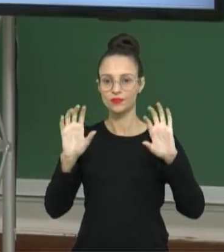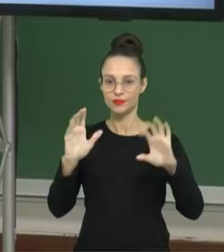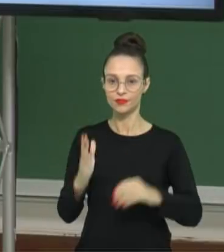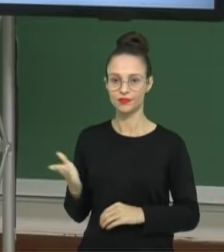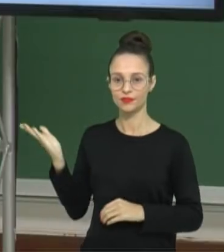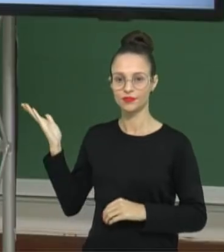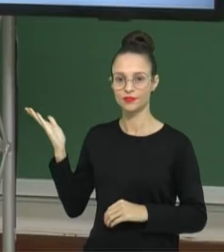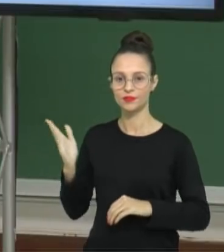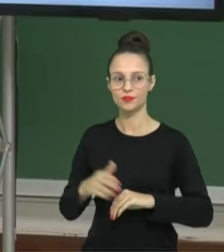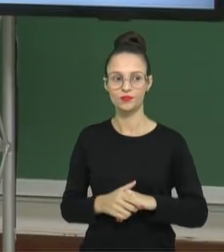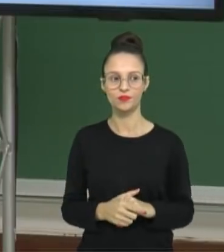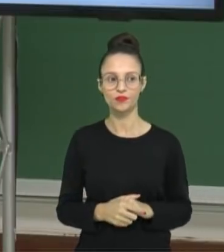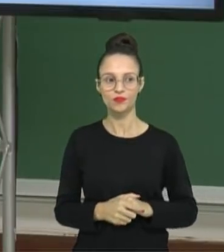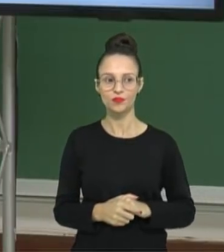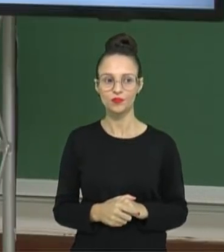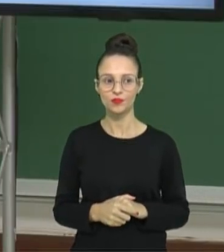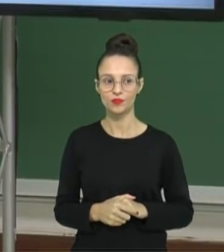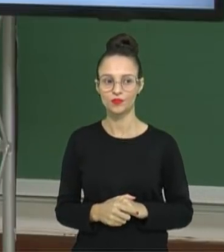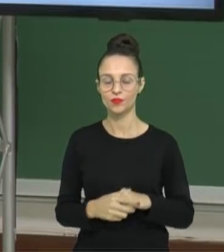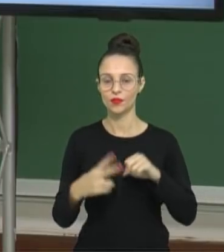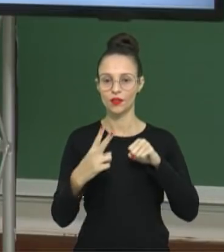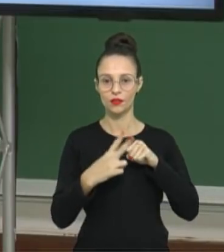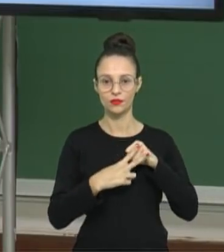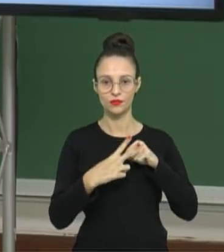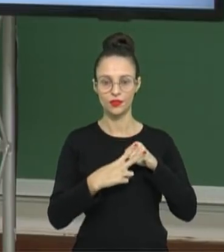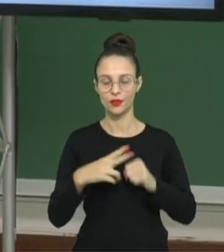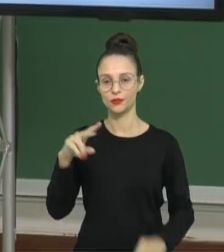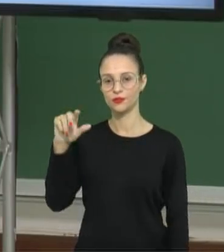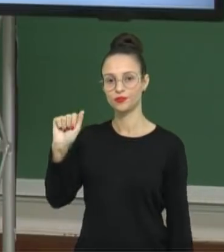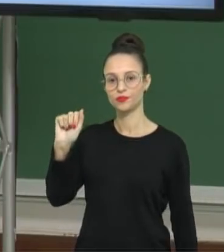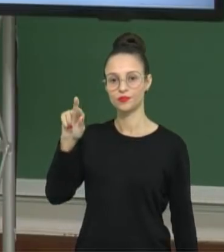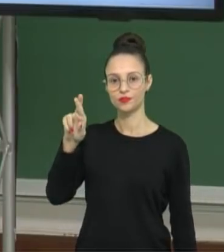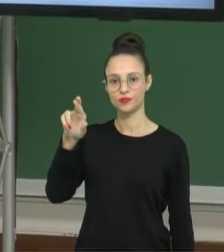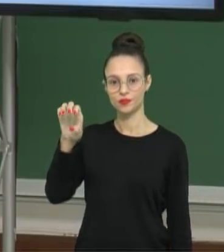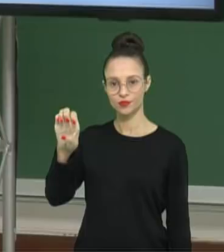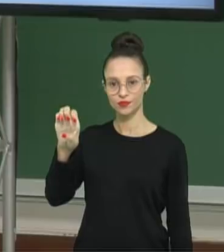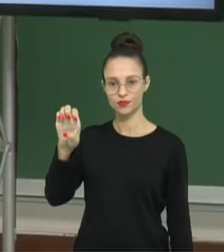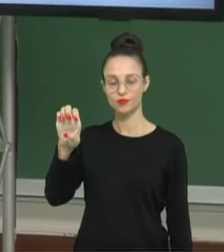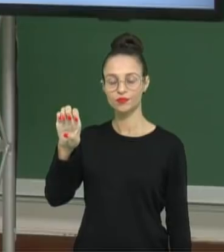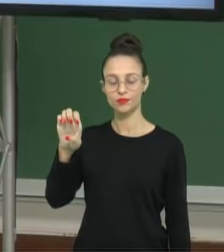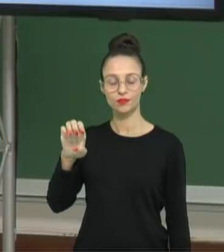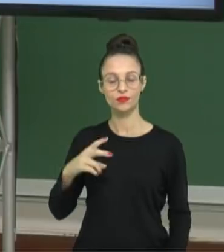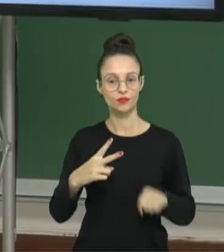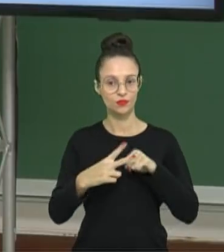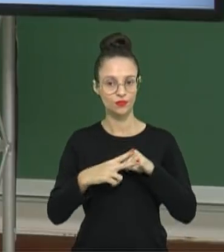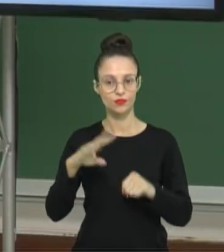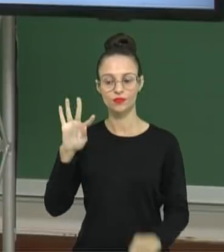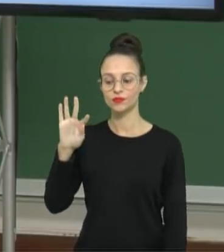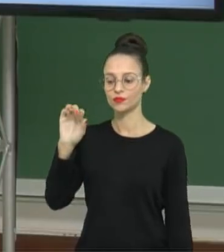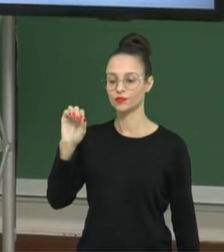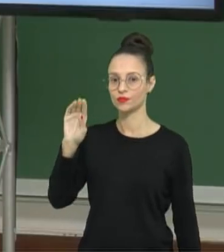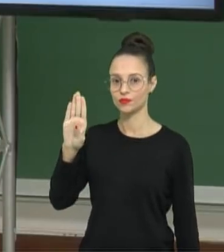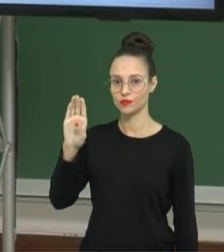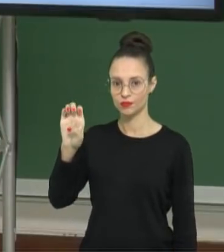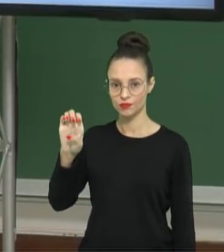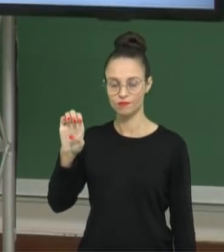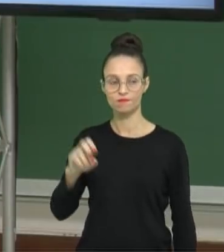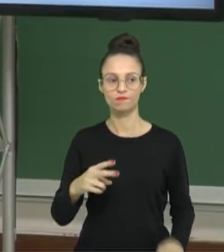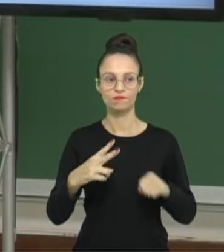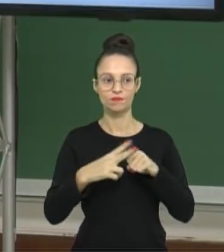forma. They, o verbo are, verbo to be, verbo principal,